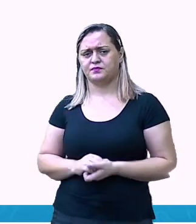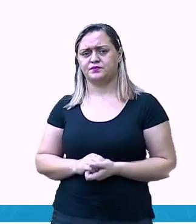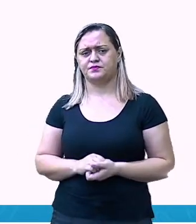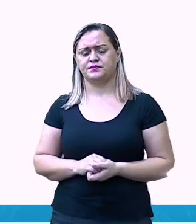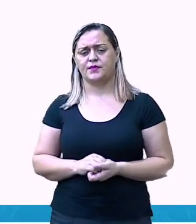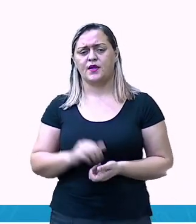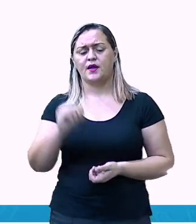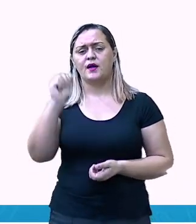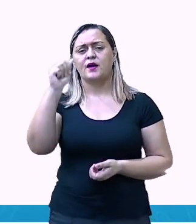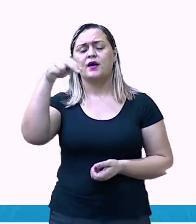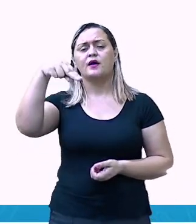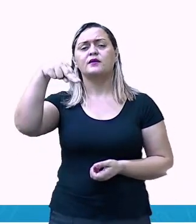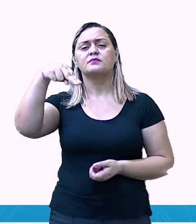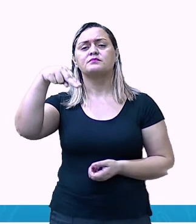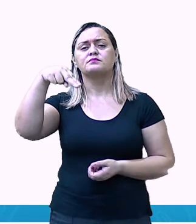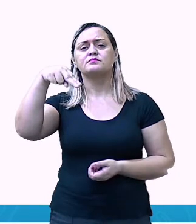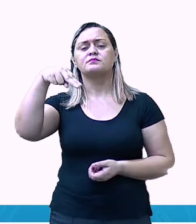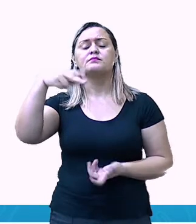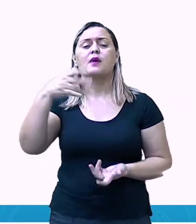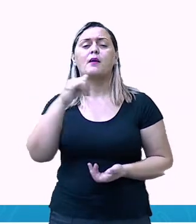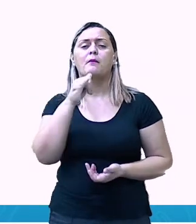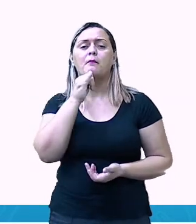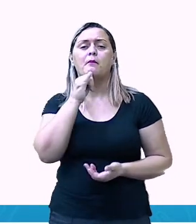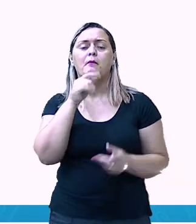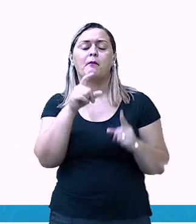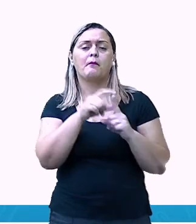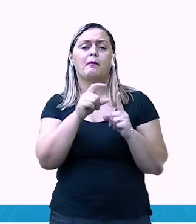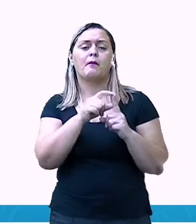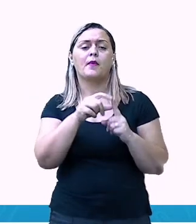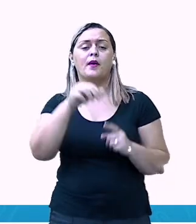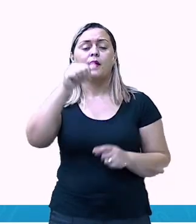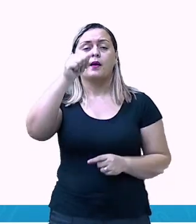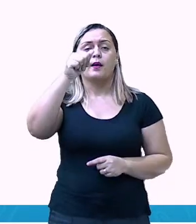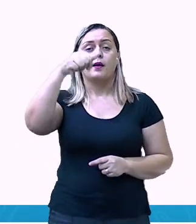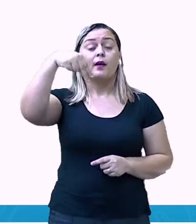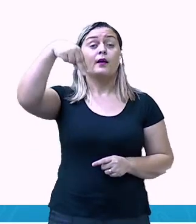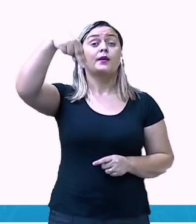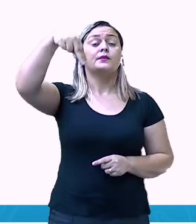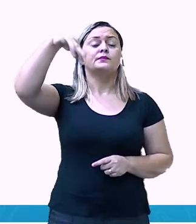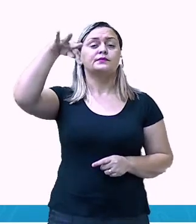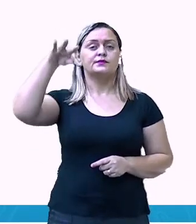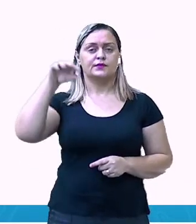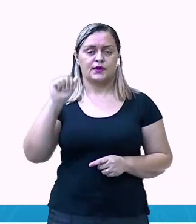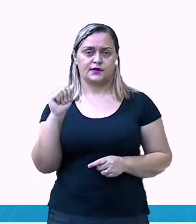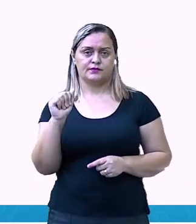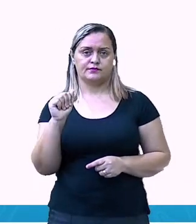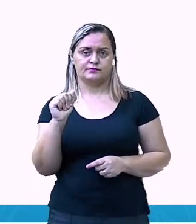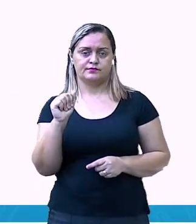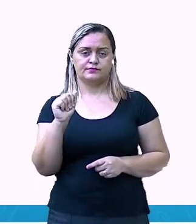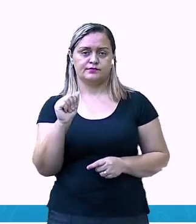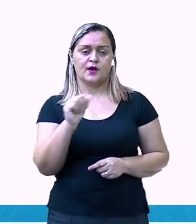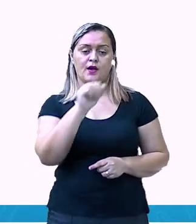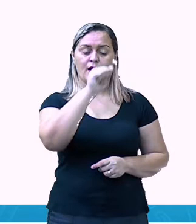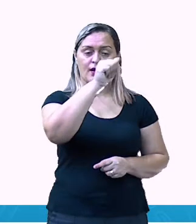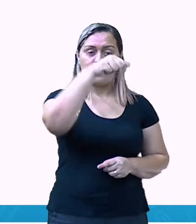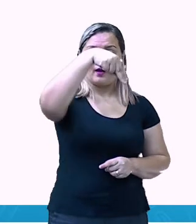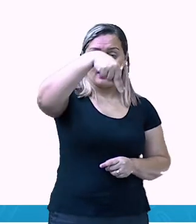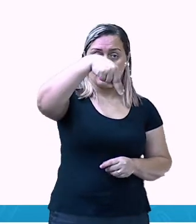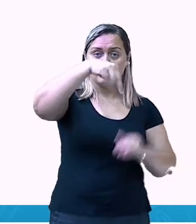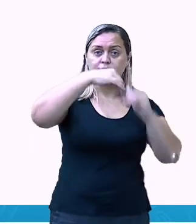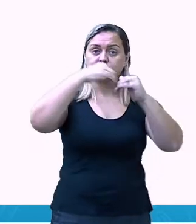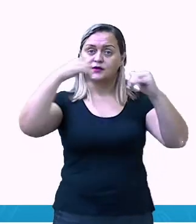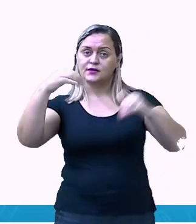an. An, tá. Então, a sílaba an, ela vem primeiro e a vogal vem primeiro, sem nenhum